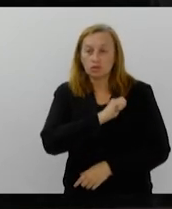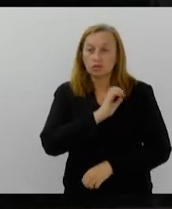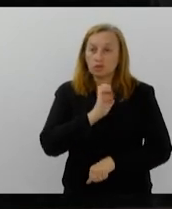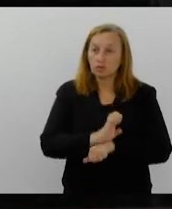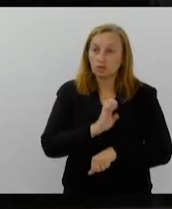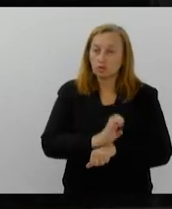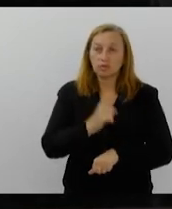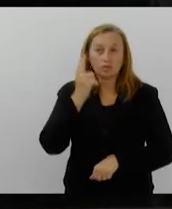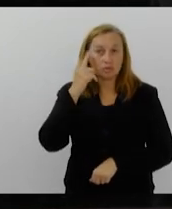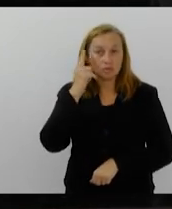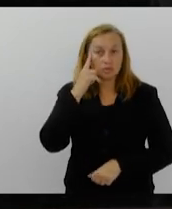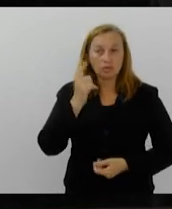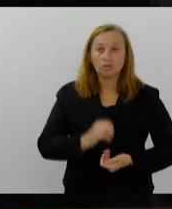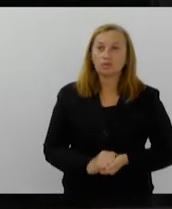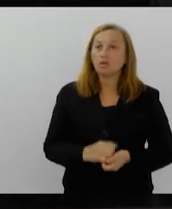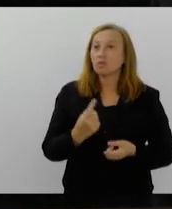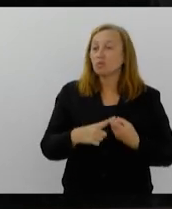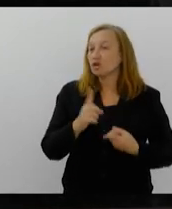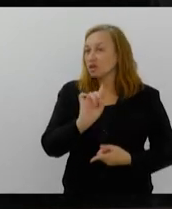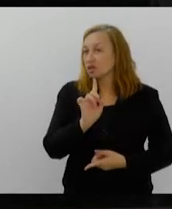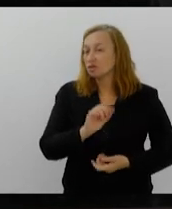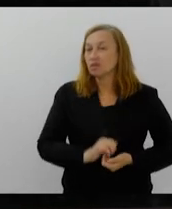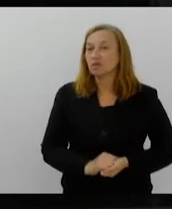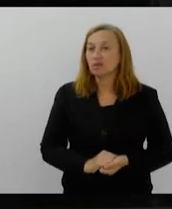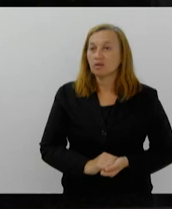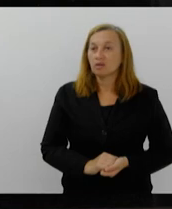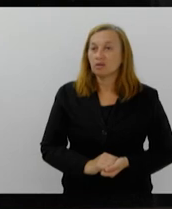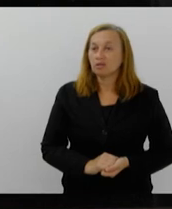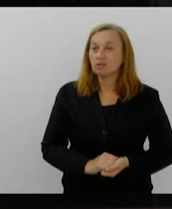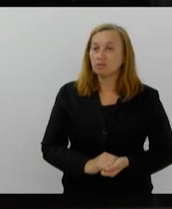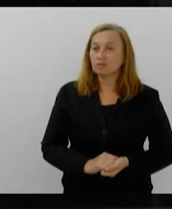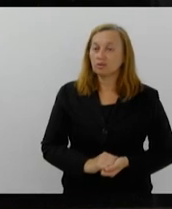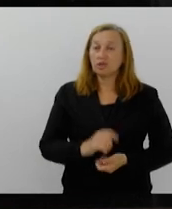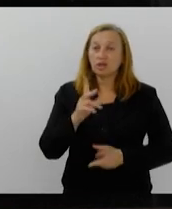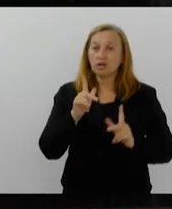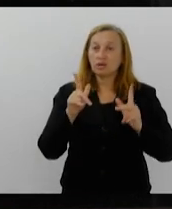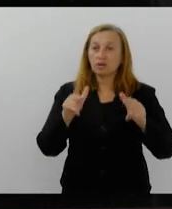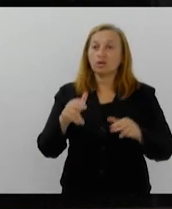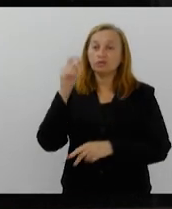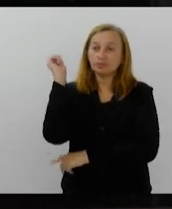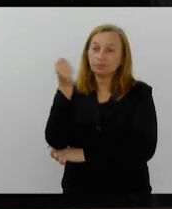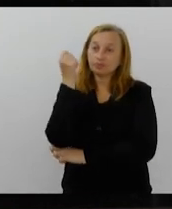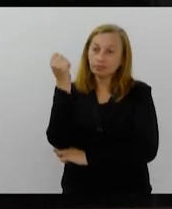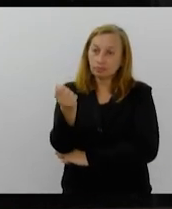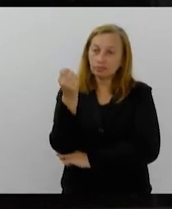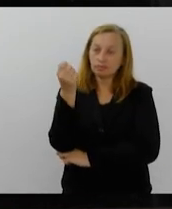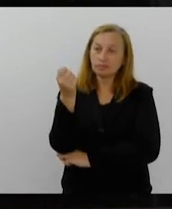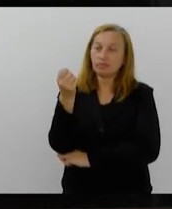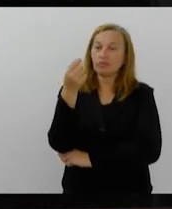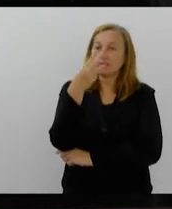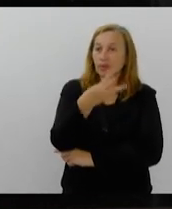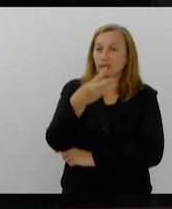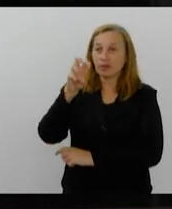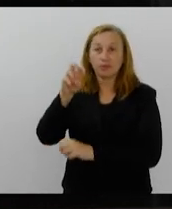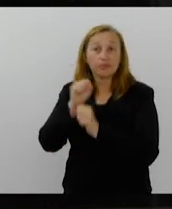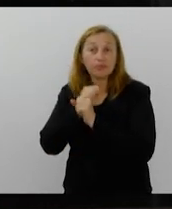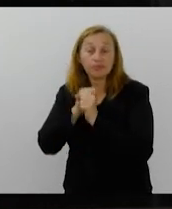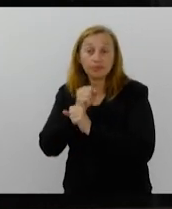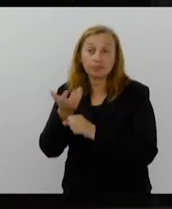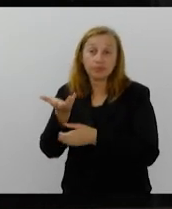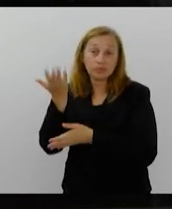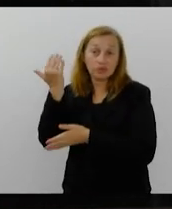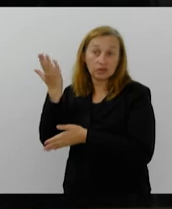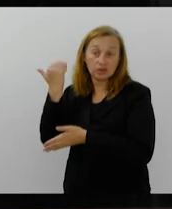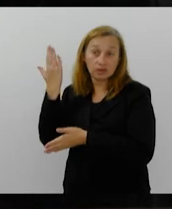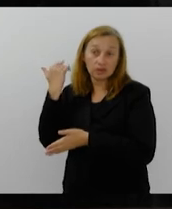e pensando, né, por que não fazermos como o Rio Grande do Sul fez há 35 anos atrás e implementar